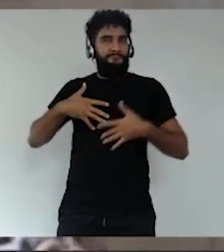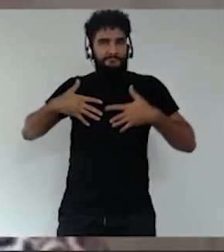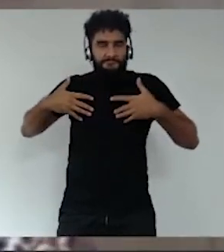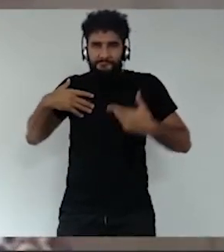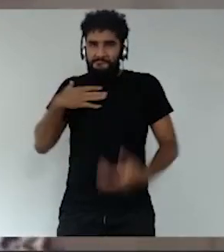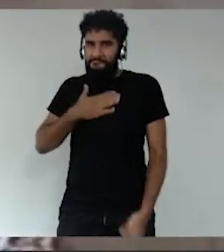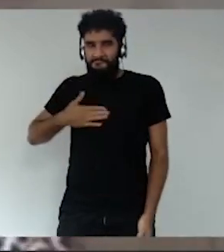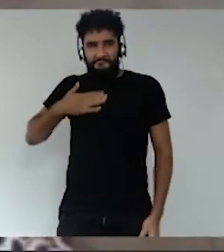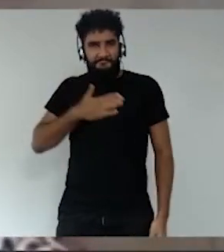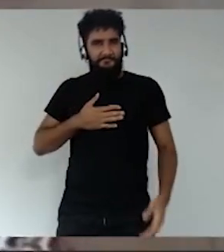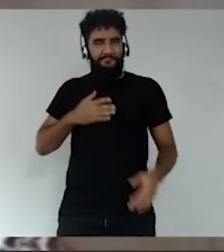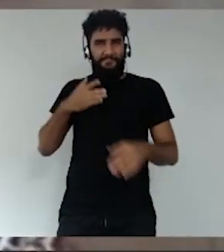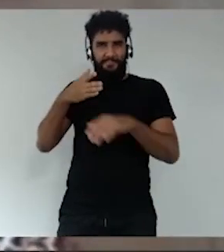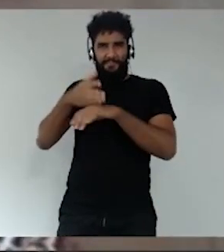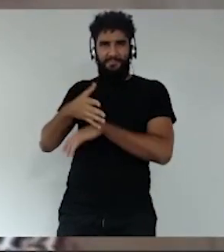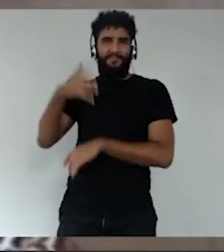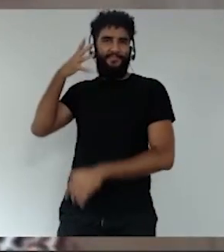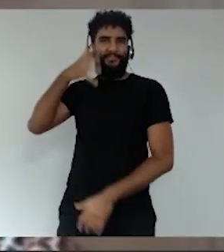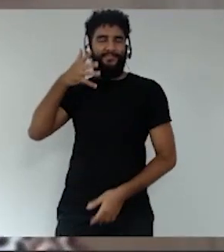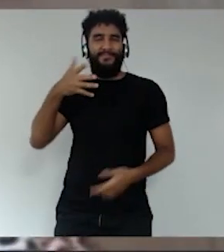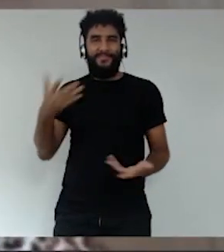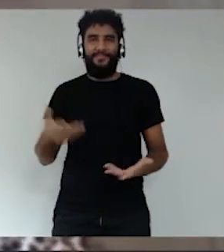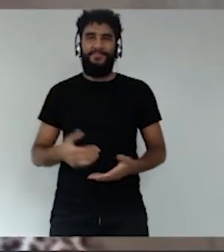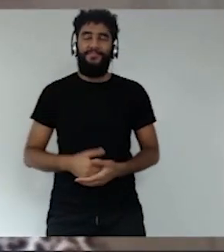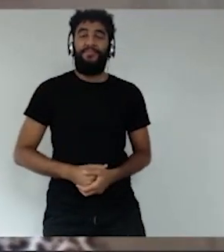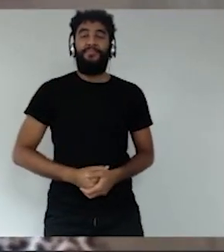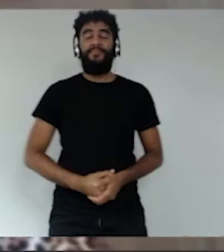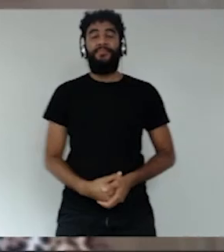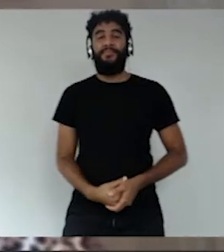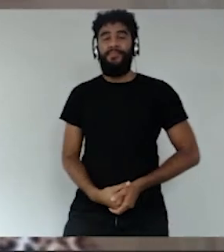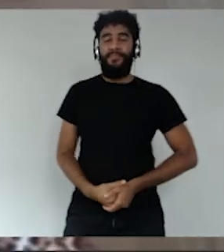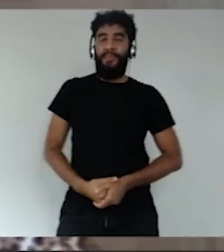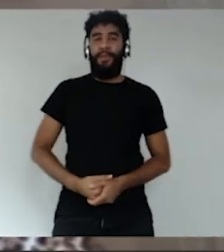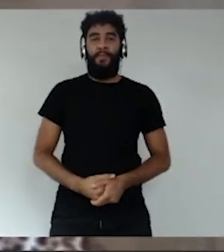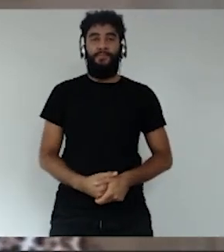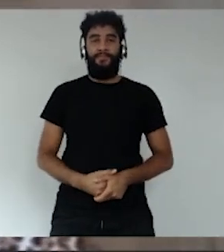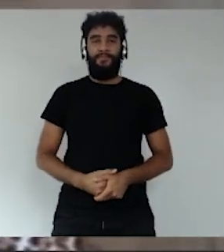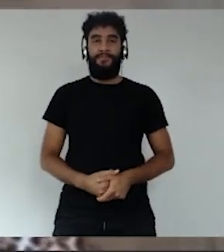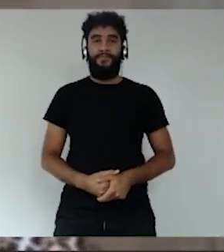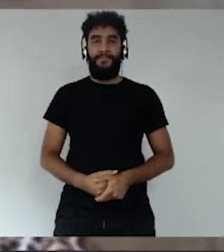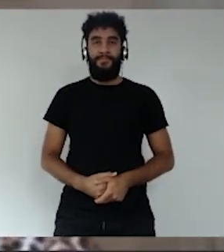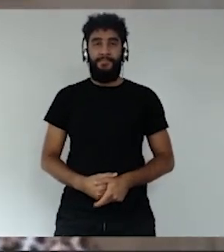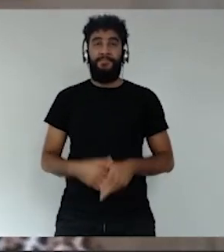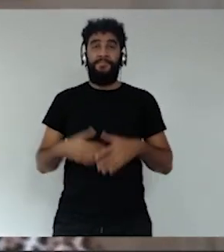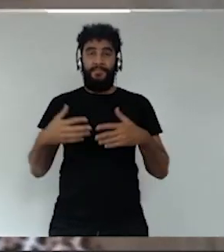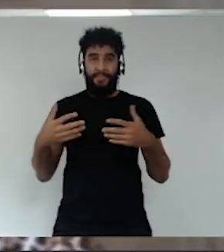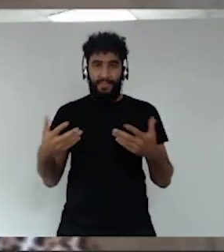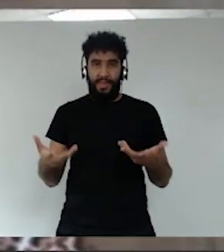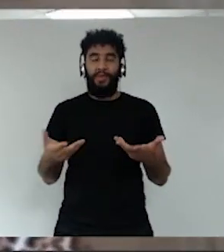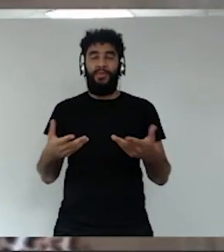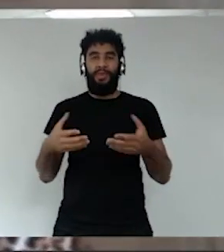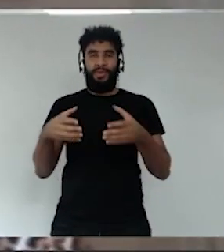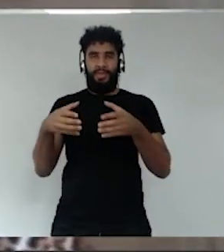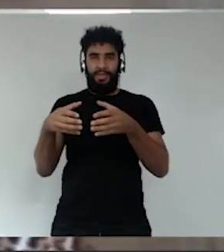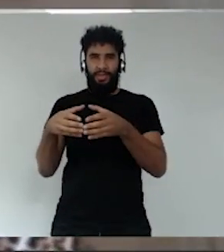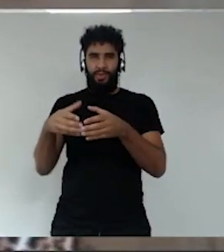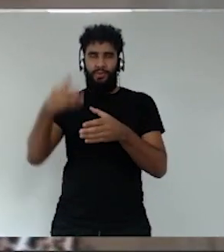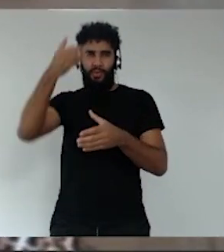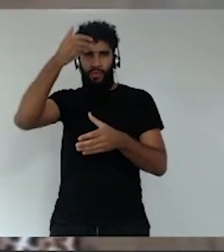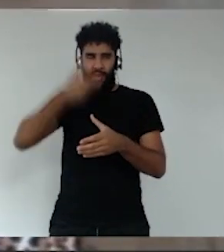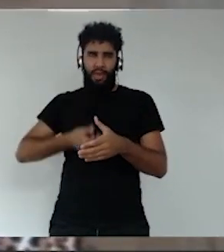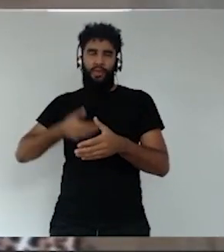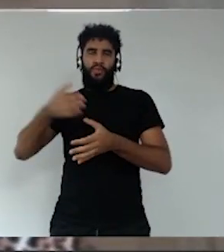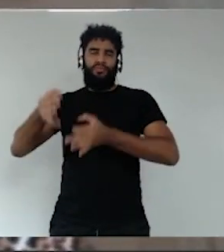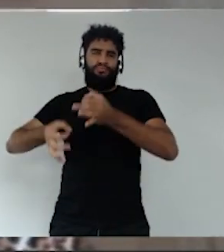nesse painel. Bom, nessa posição, né, nesse lugar de integrante do judiciário, eu